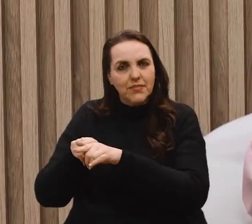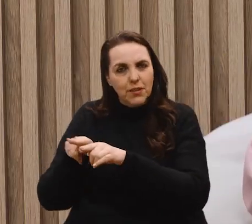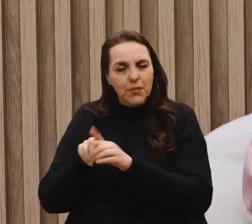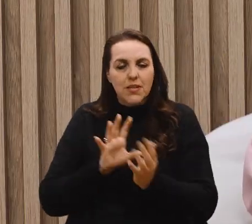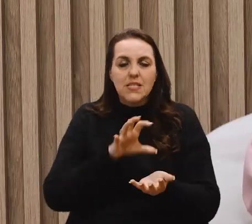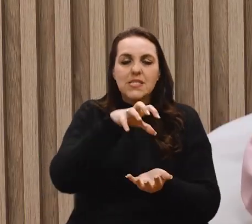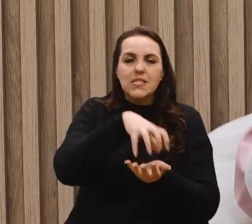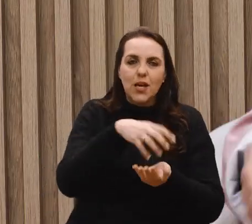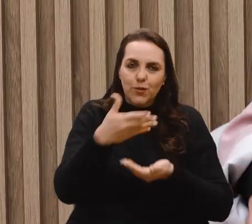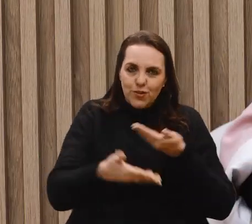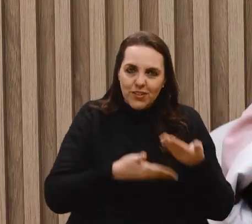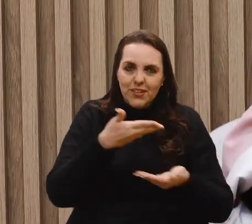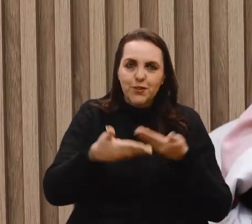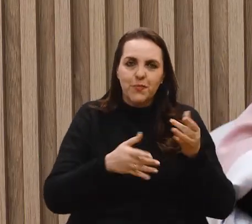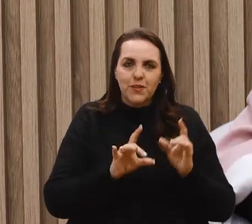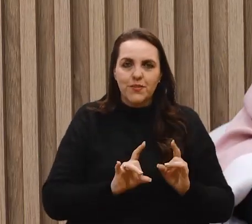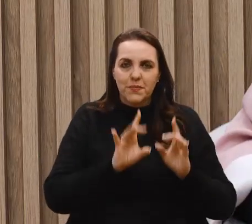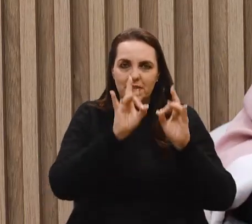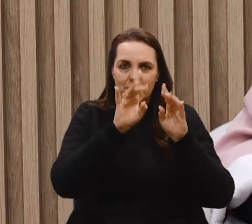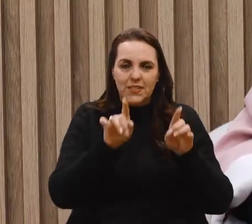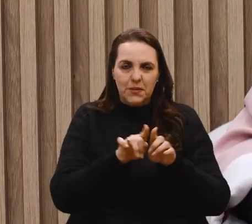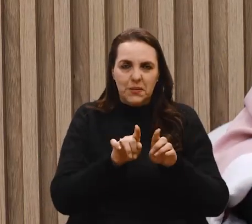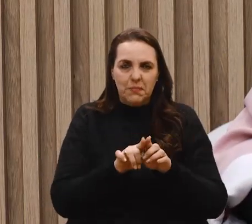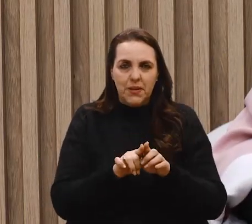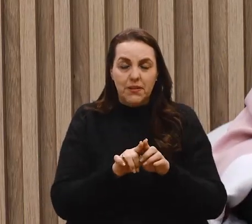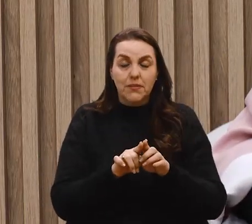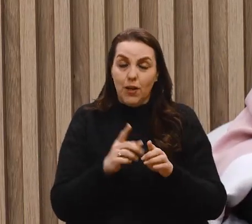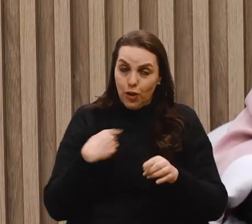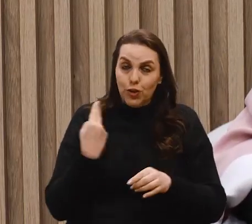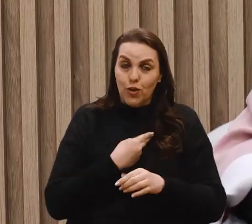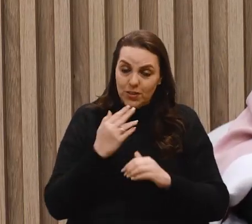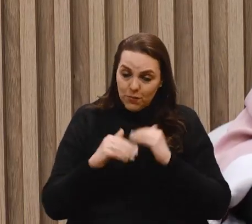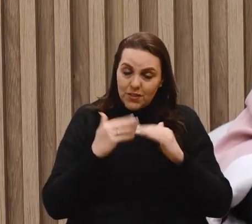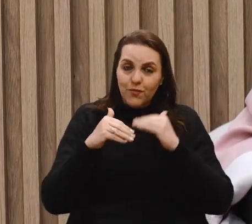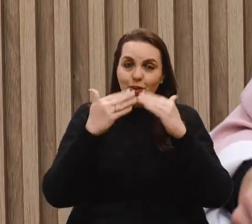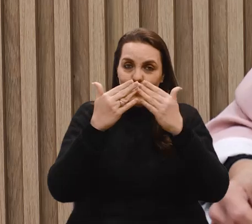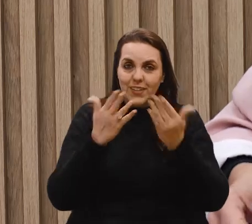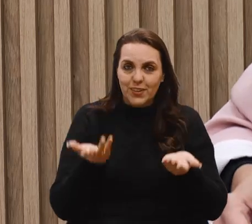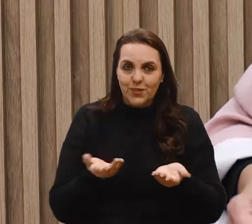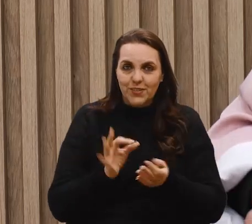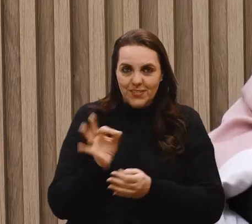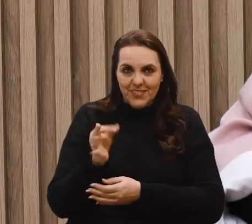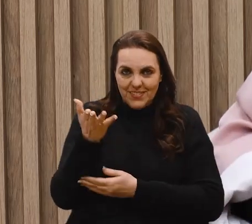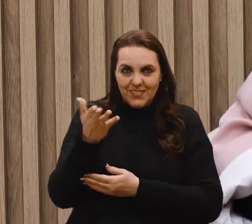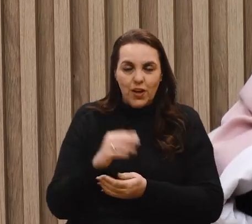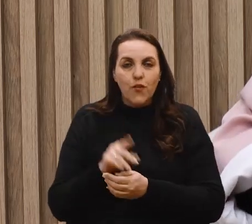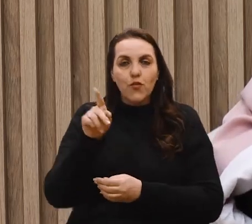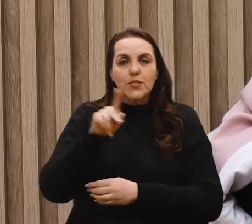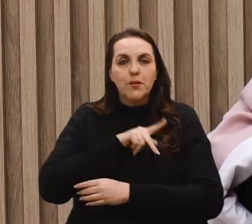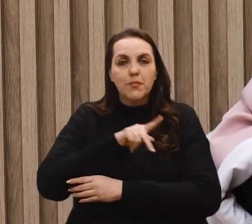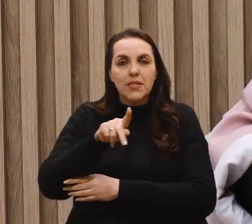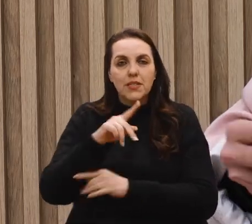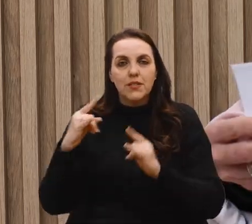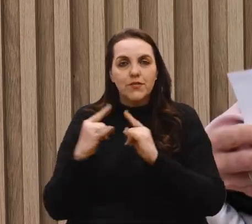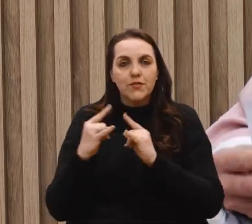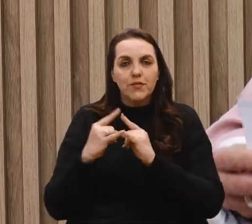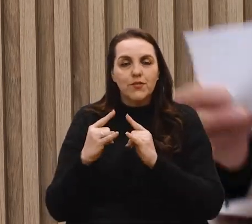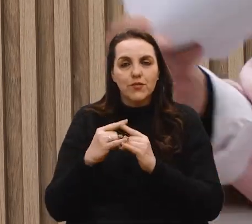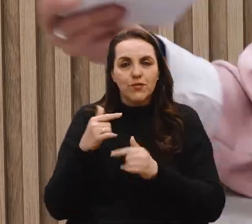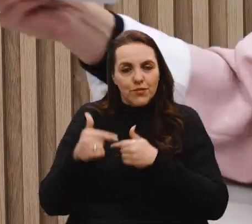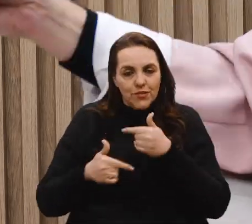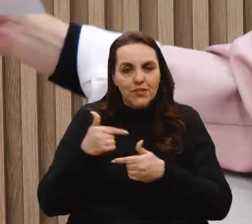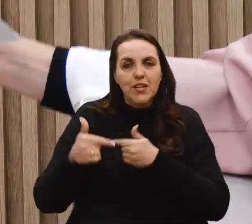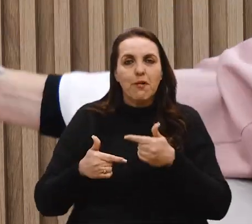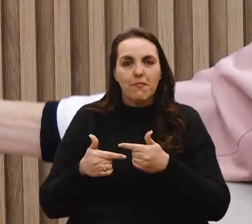de atendimento. A gente está evoluindo, Veridiana, nesse aspecto. Tu que és presidente do instituto que